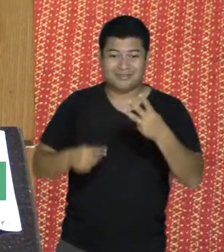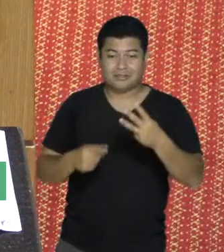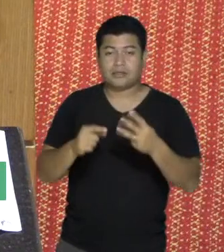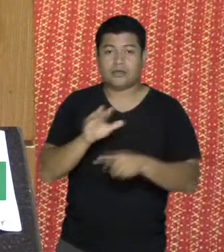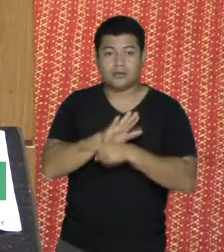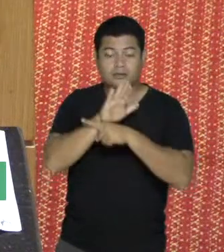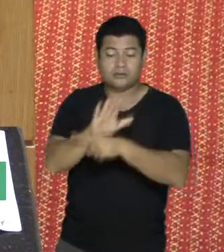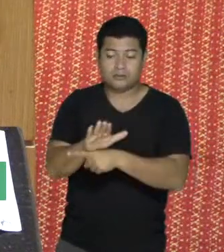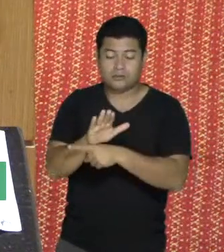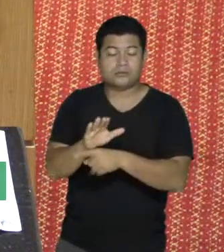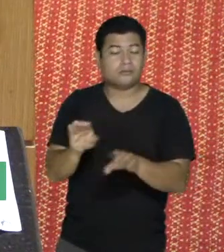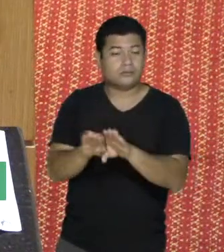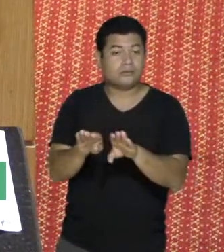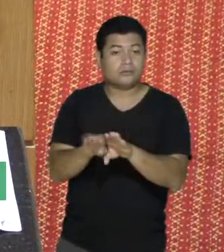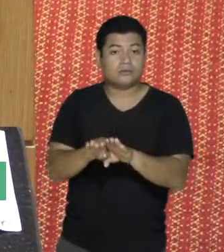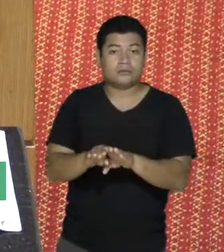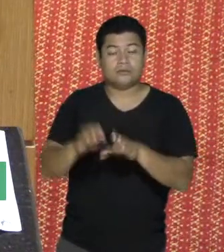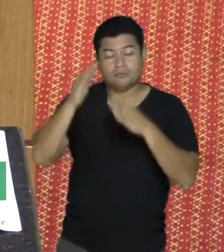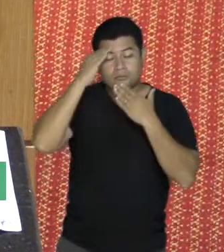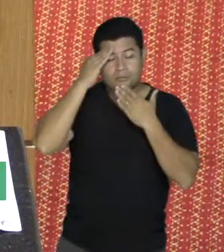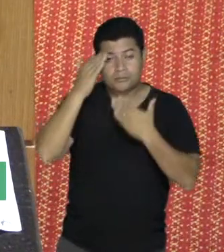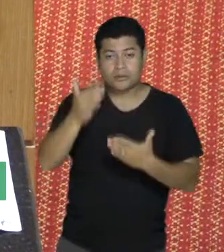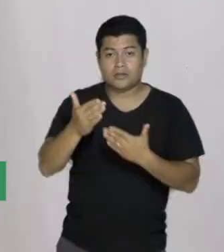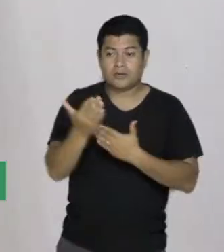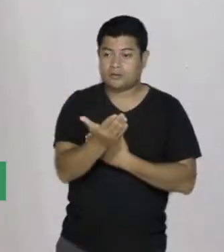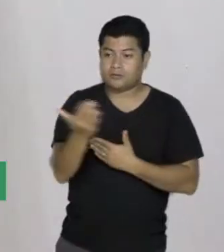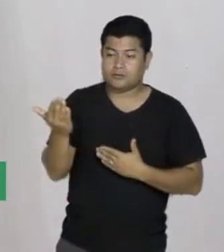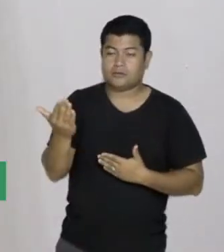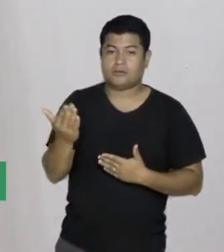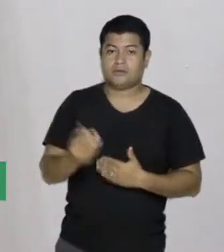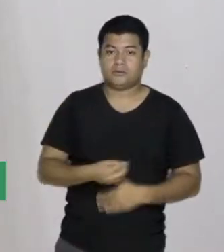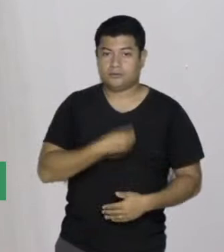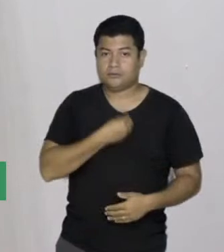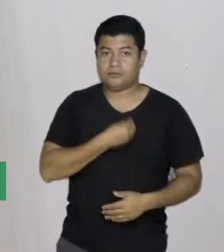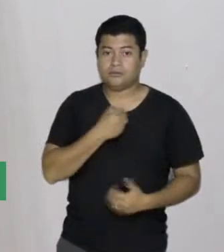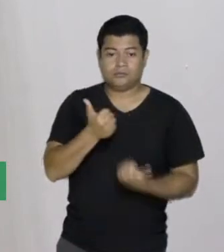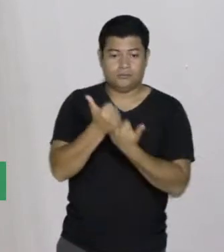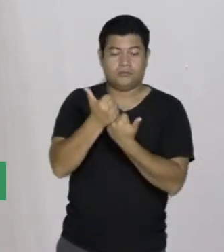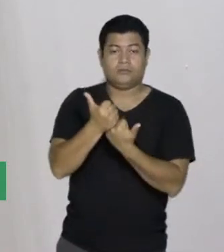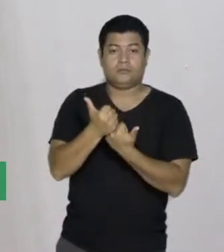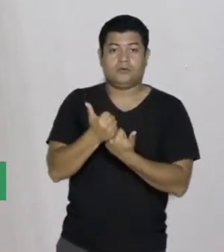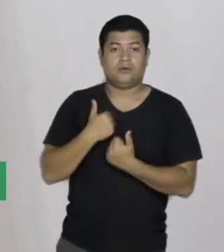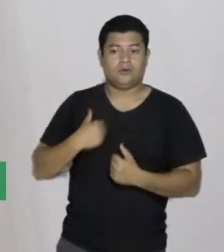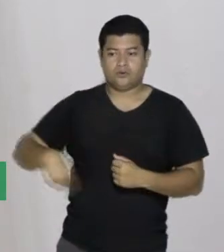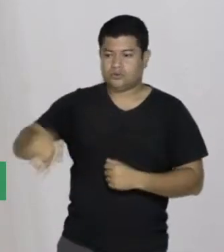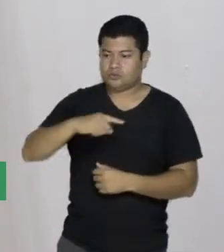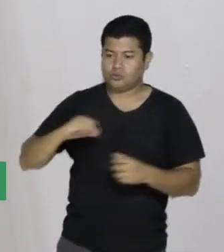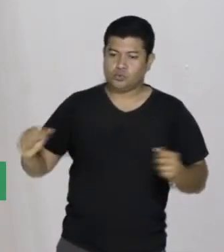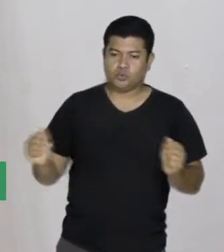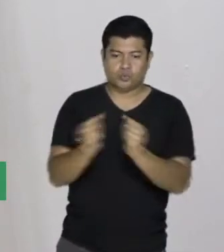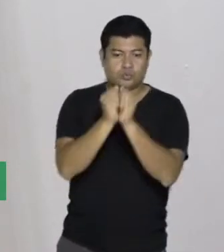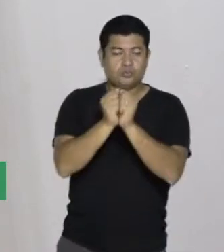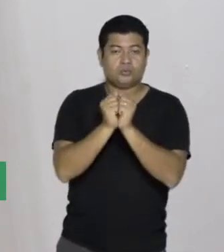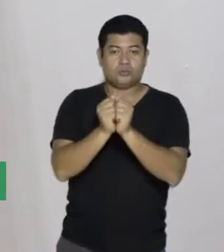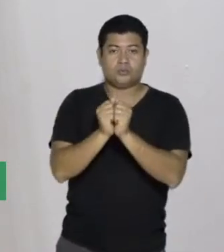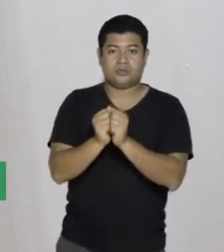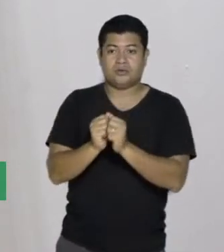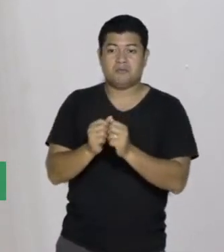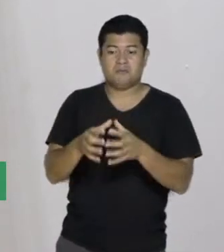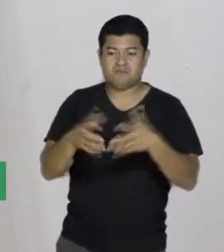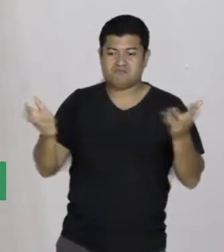obrigado pela presença pelo apoio e vamos juntos tornar Santa Catarina uma grande referência internacional